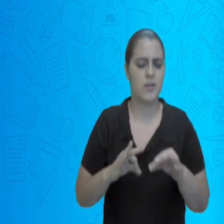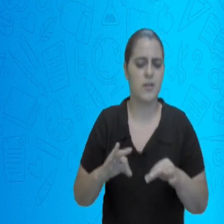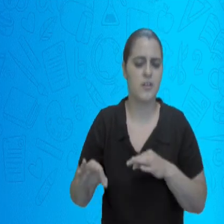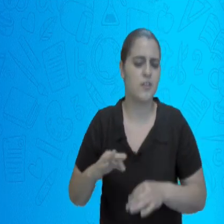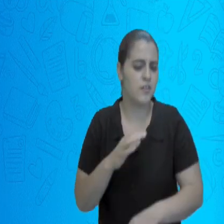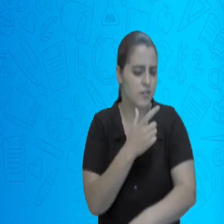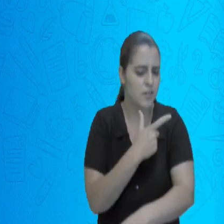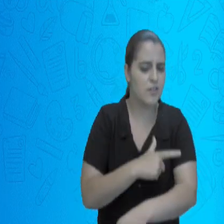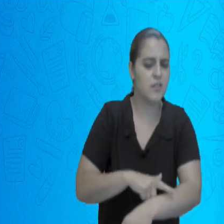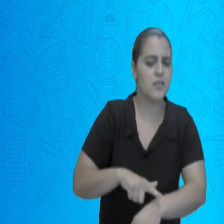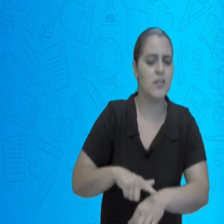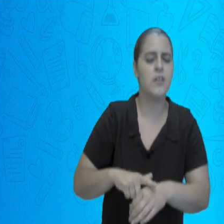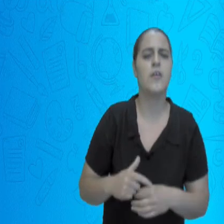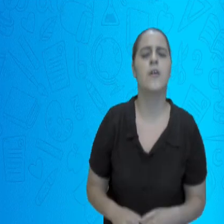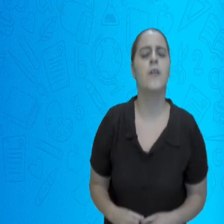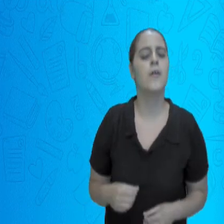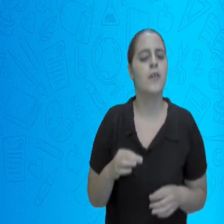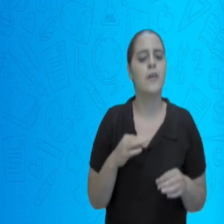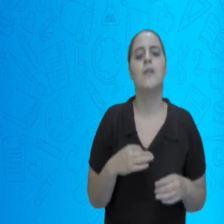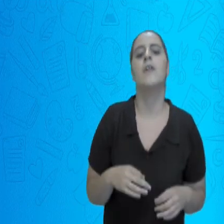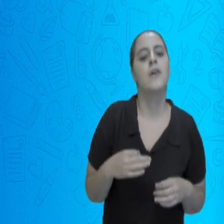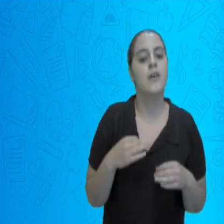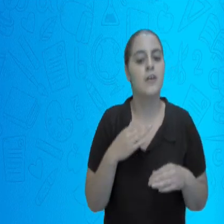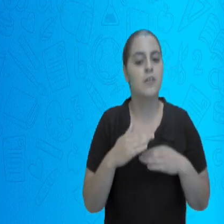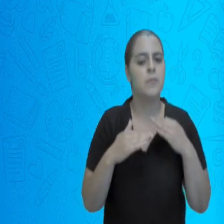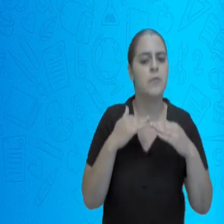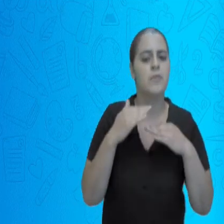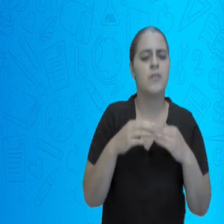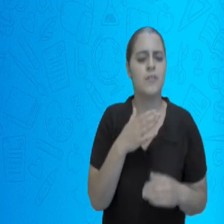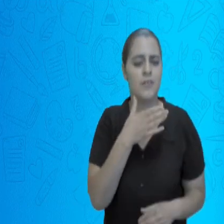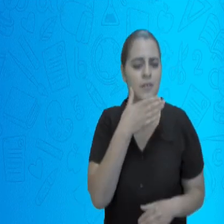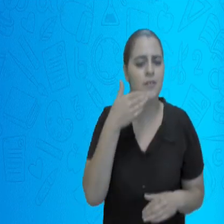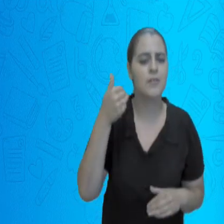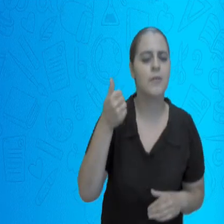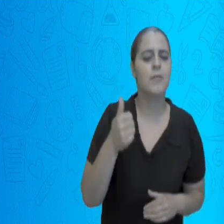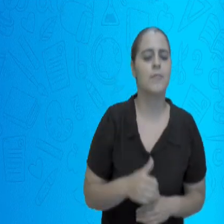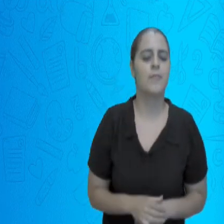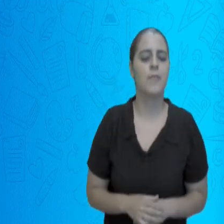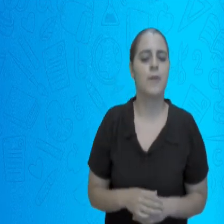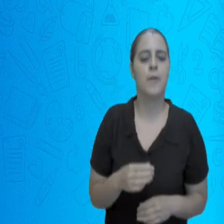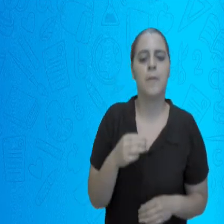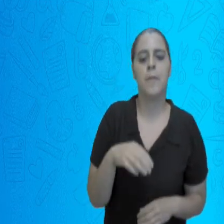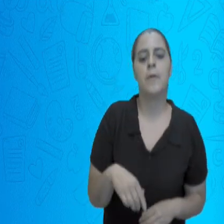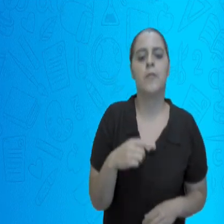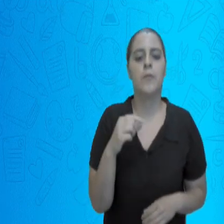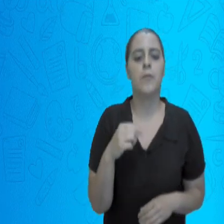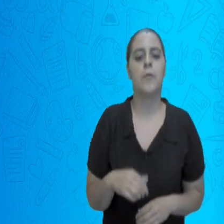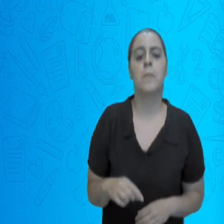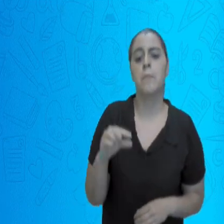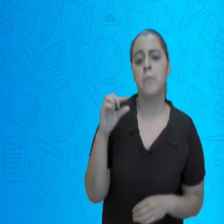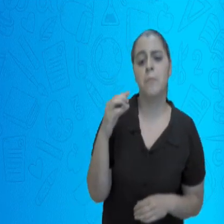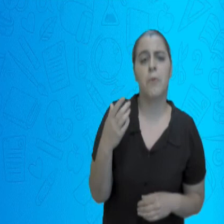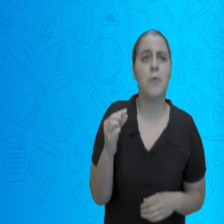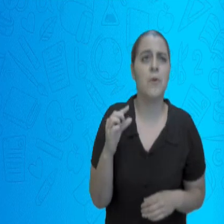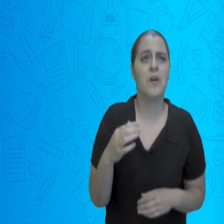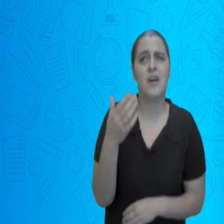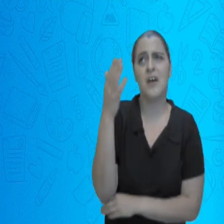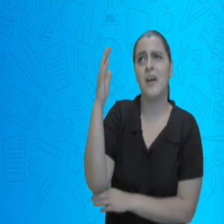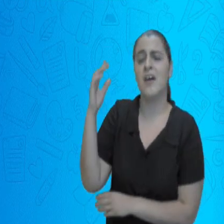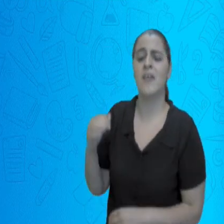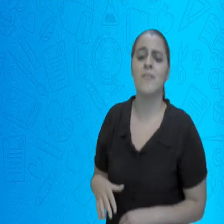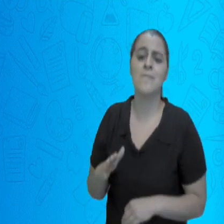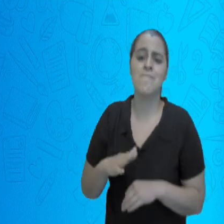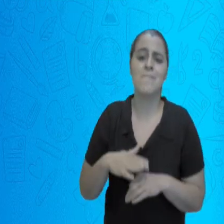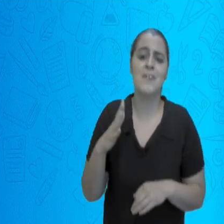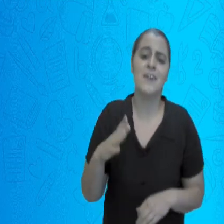arborizado, esse processo vai ser legal. Quanto menos nós tivermos de arborização nas nossas cidades,